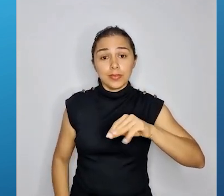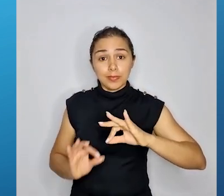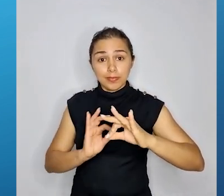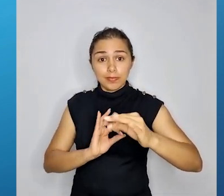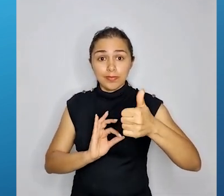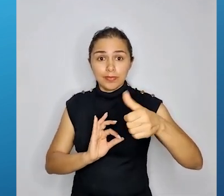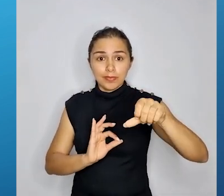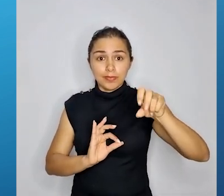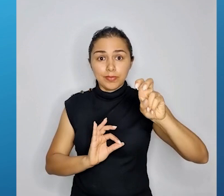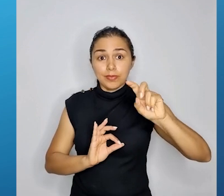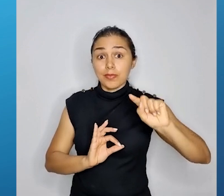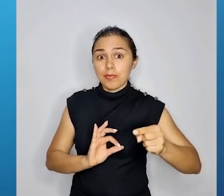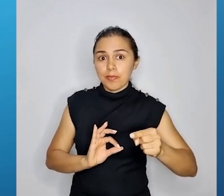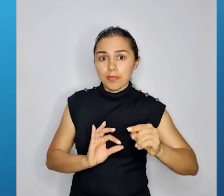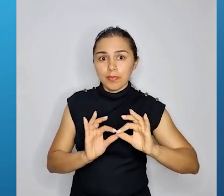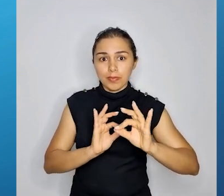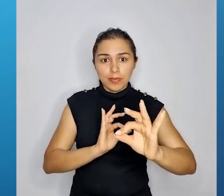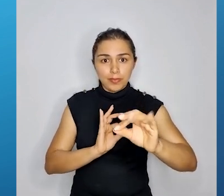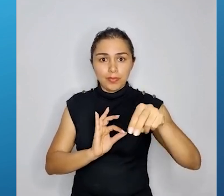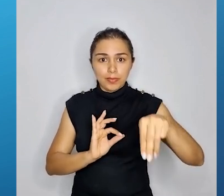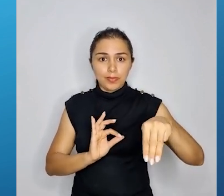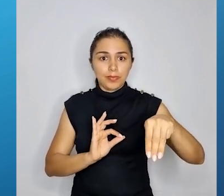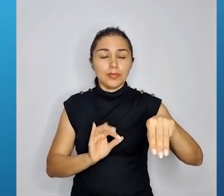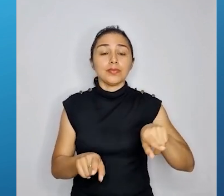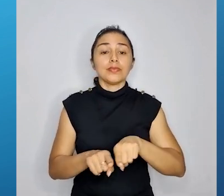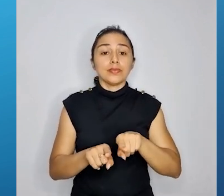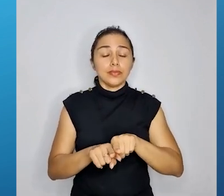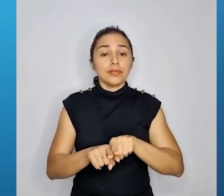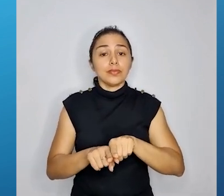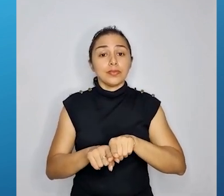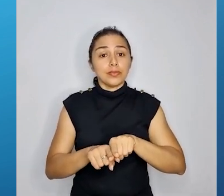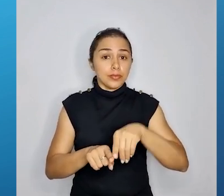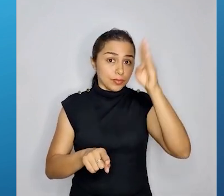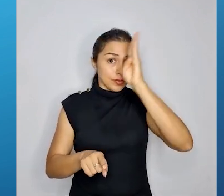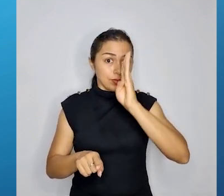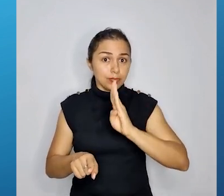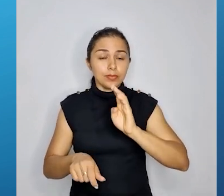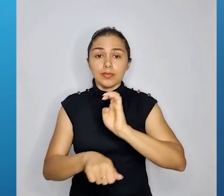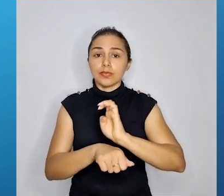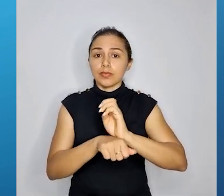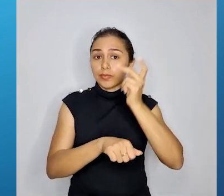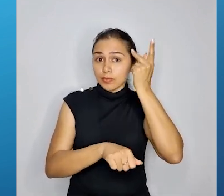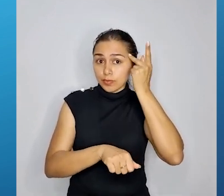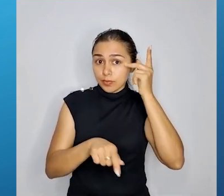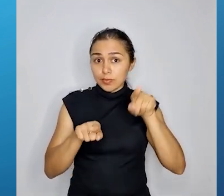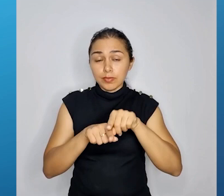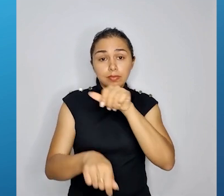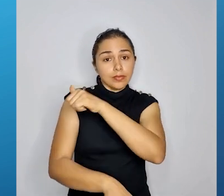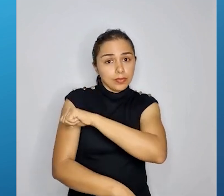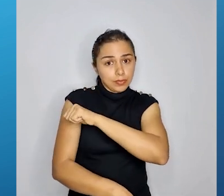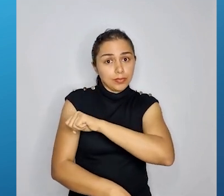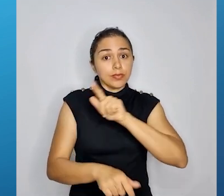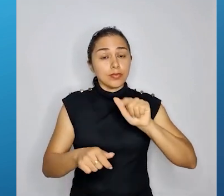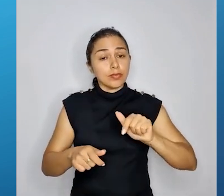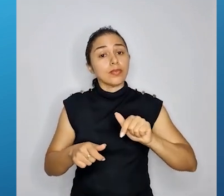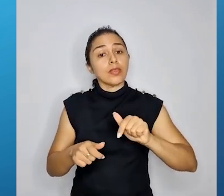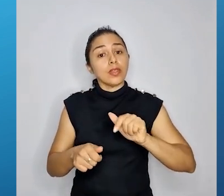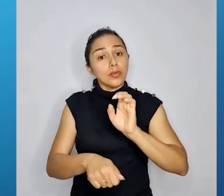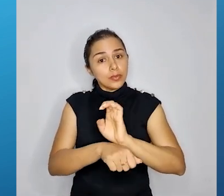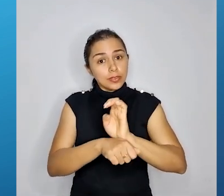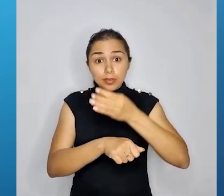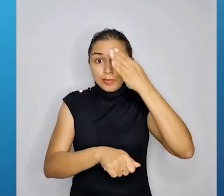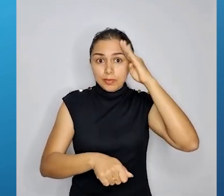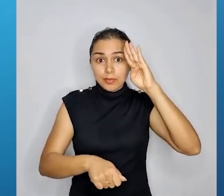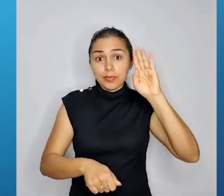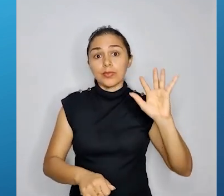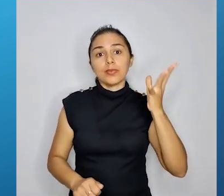no Brasil, o estado de São Paulo e Rio de Janeiro são os principais, né? Onde acontecem as principais